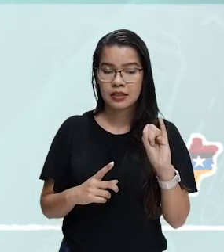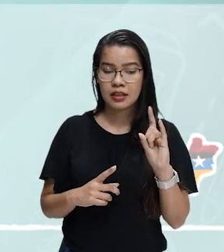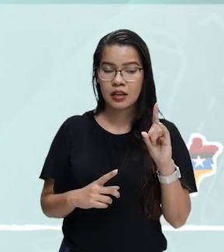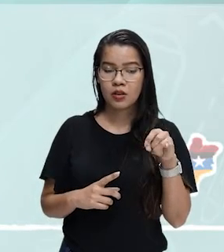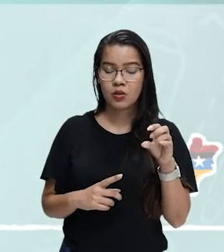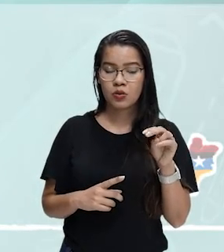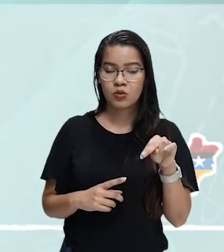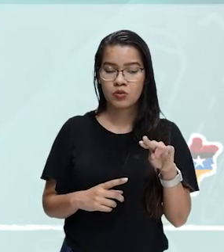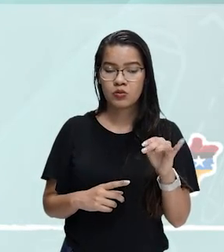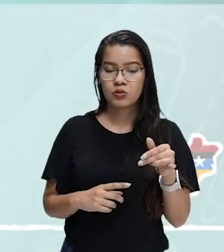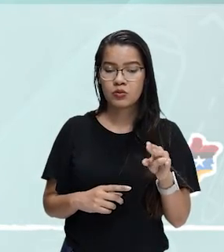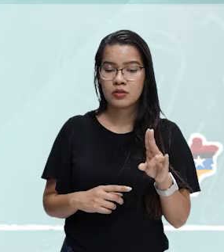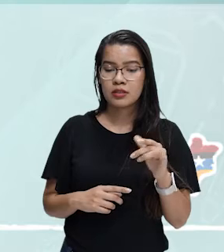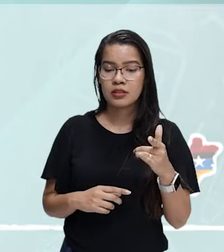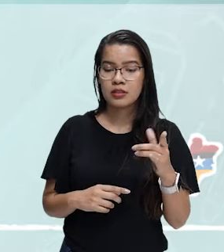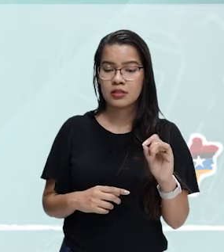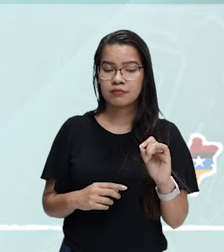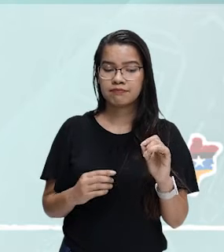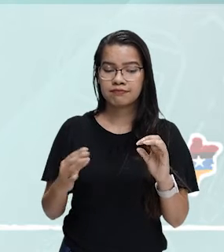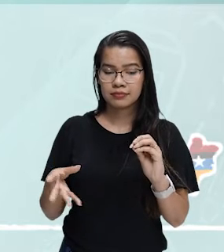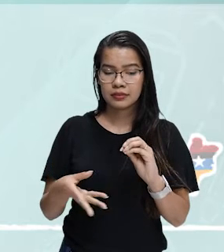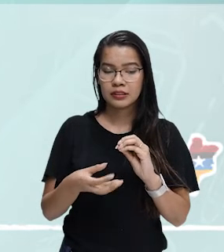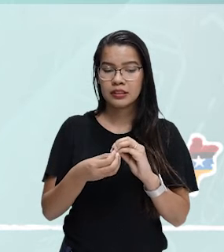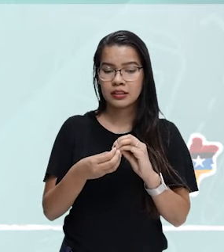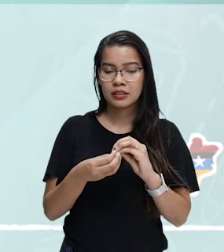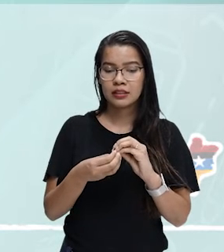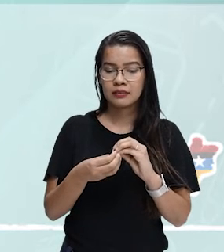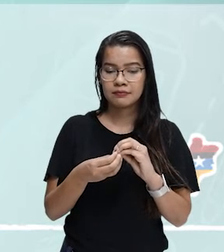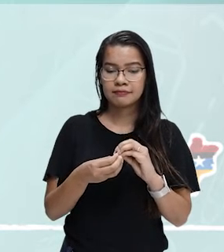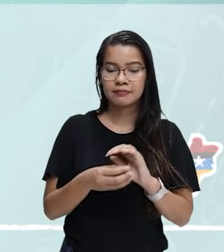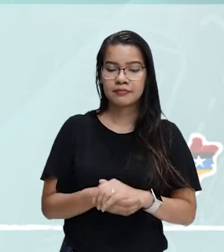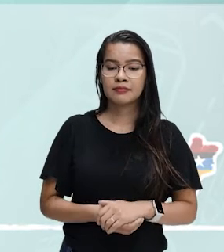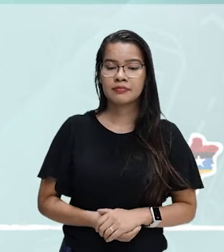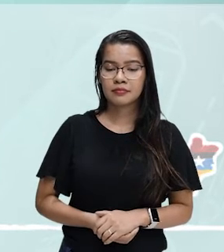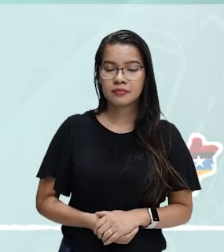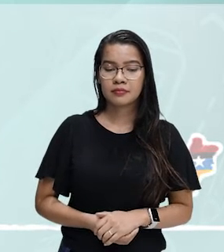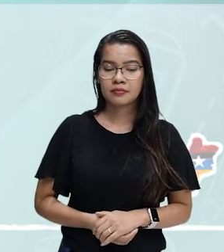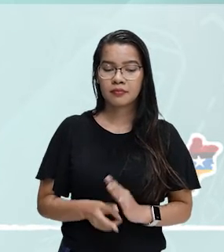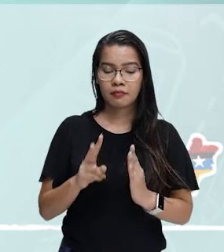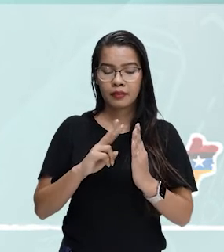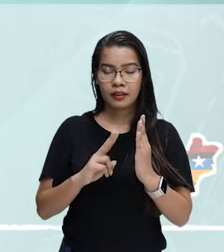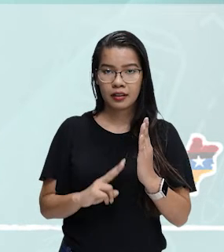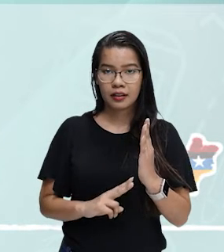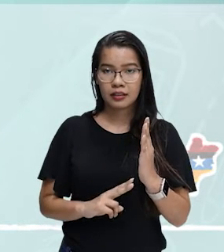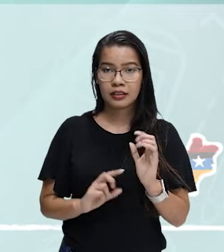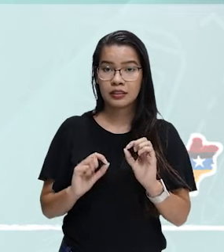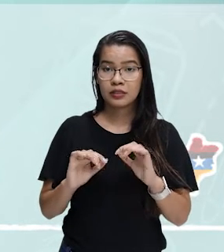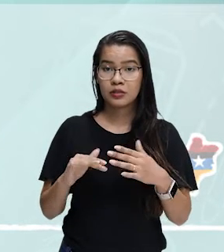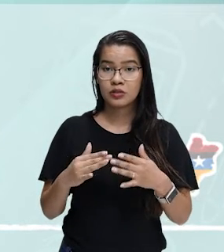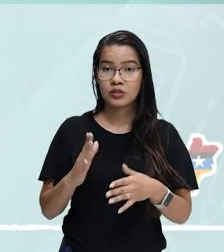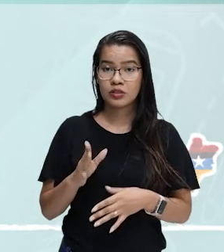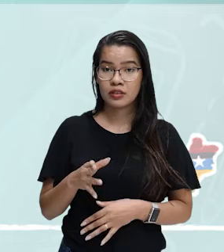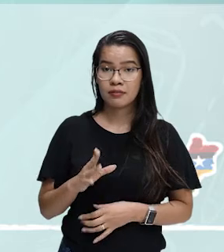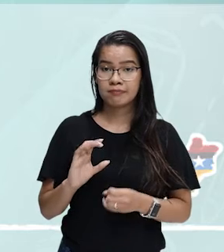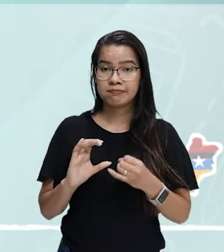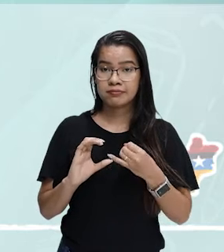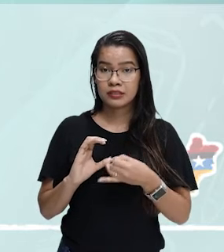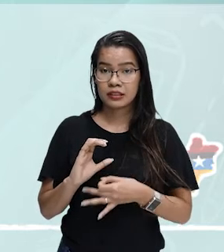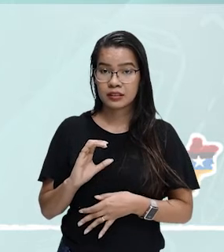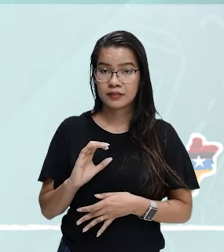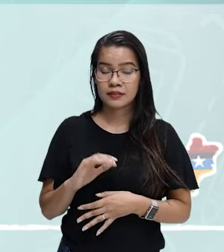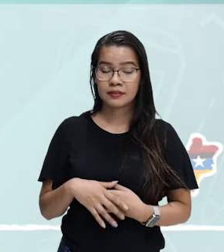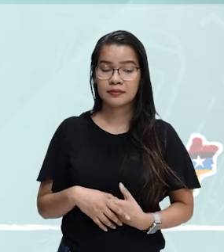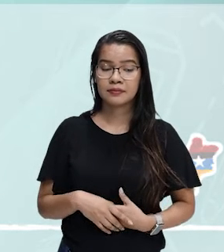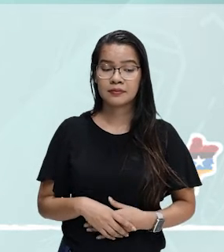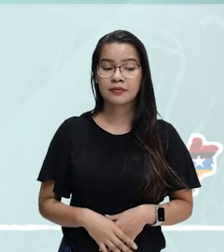conjunção subordinativa integrante, introduzindo a oração subordinada substantiva objetiva direta. Então, eu já estou dando a classificação. Aí, eu quero